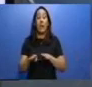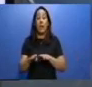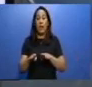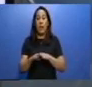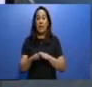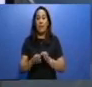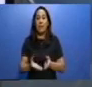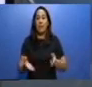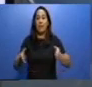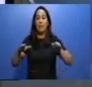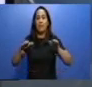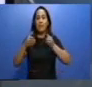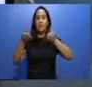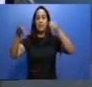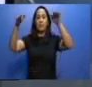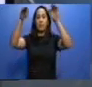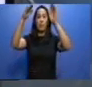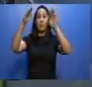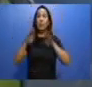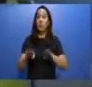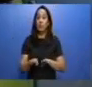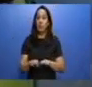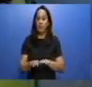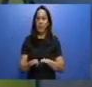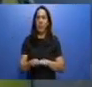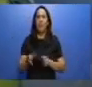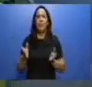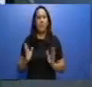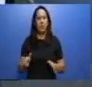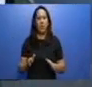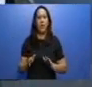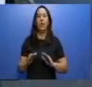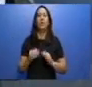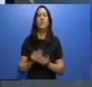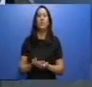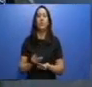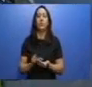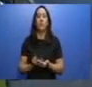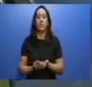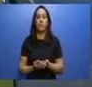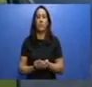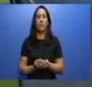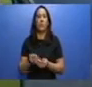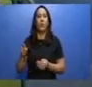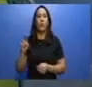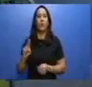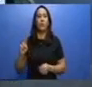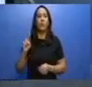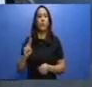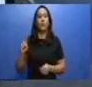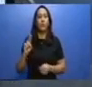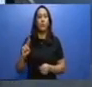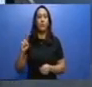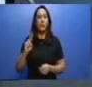também. É isso que está dizendo aqui, que nós já estudamos. Usada como